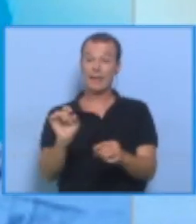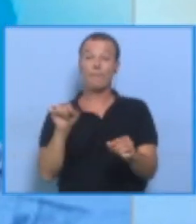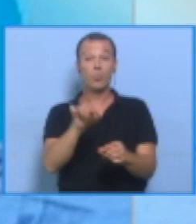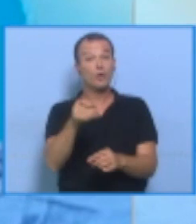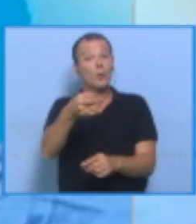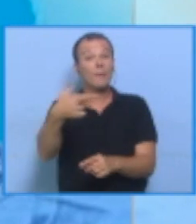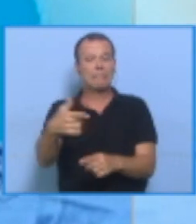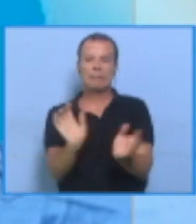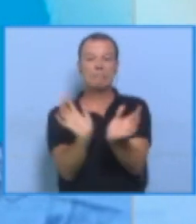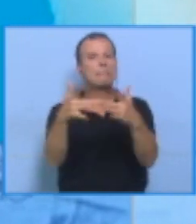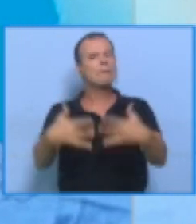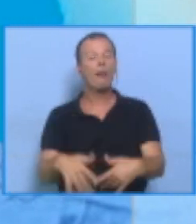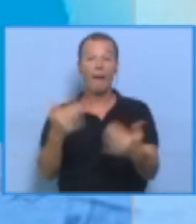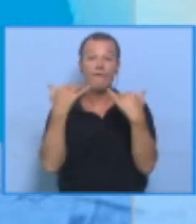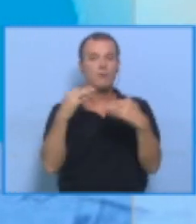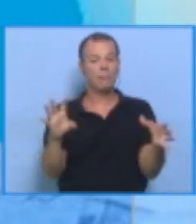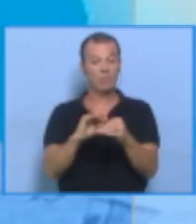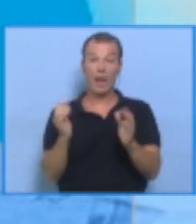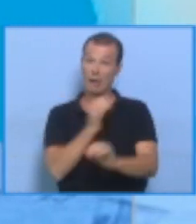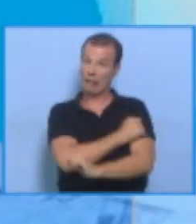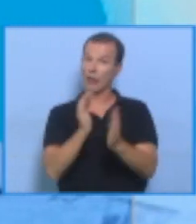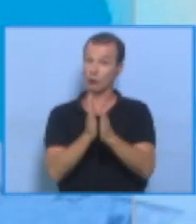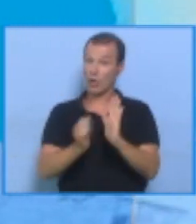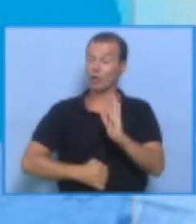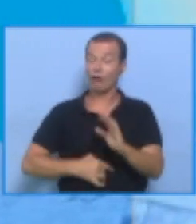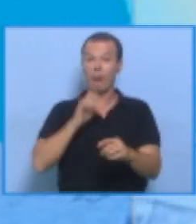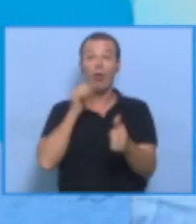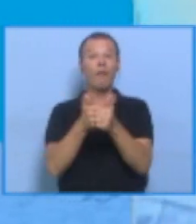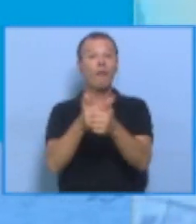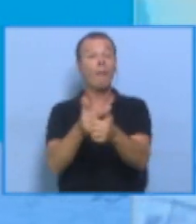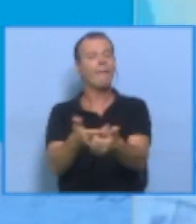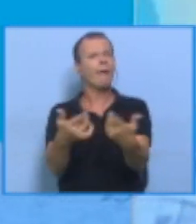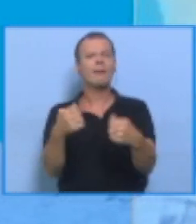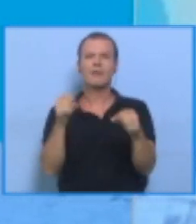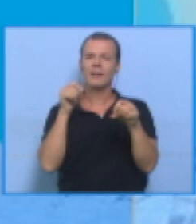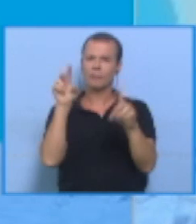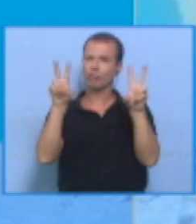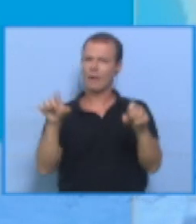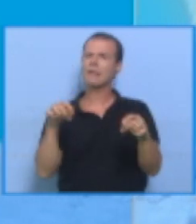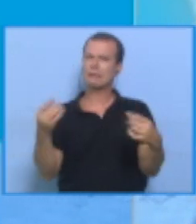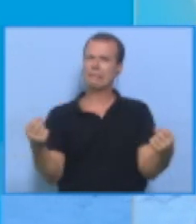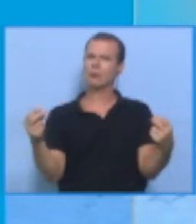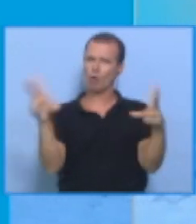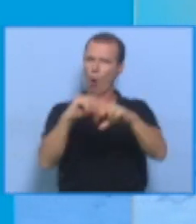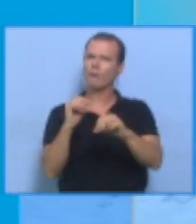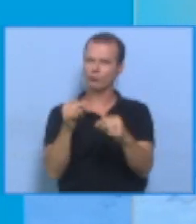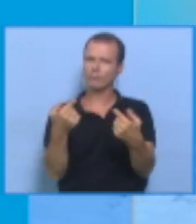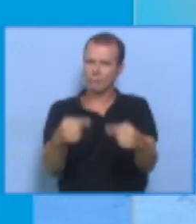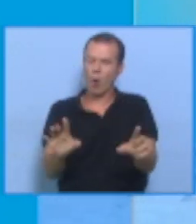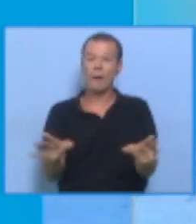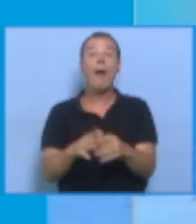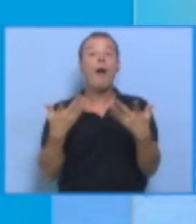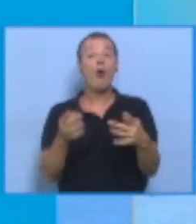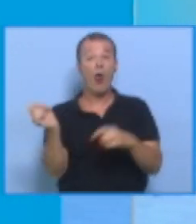Agência.eclésia.pt é o portal informativo da Igreja Católica, onde pode acompanhar estes e outros temas da atualidade. Agora olhamos